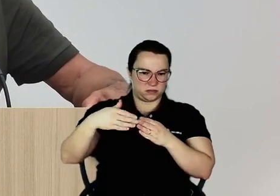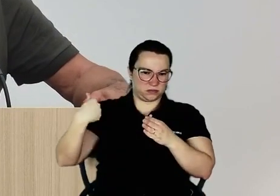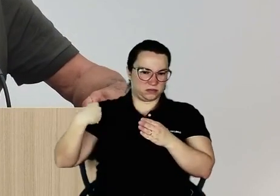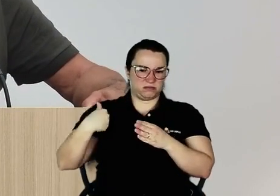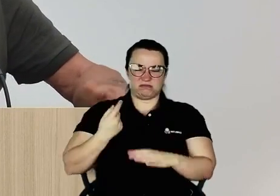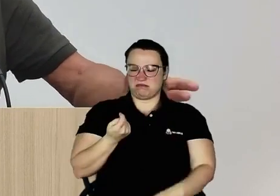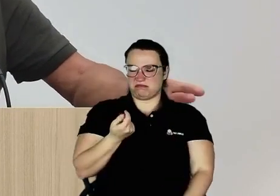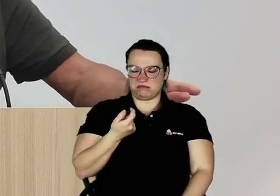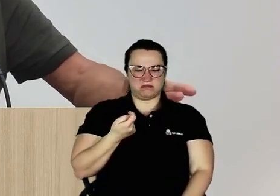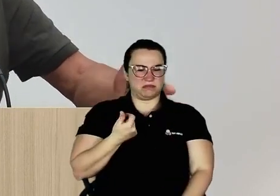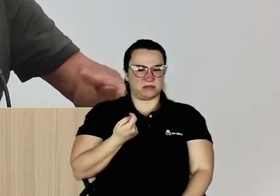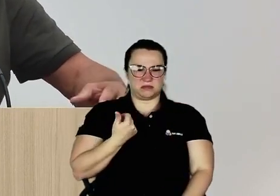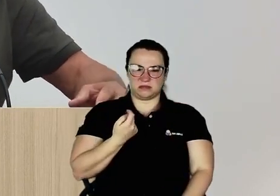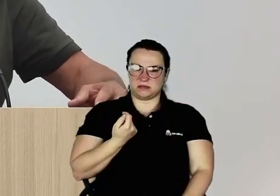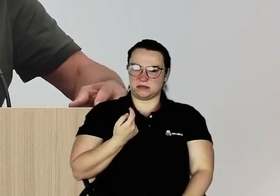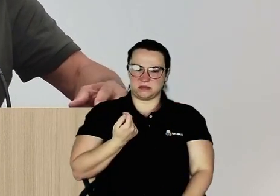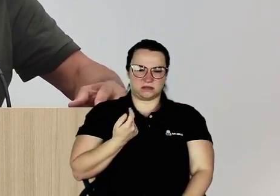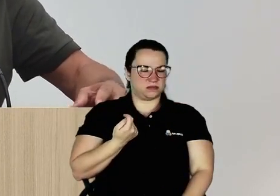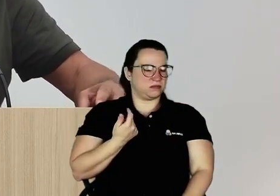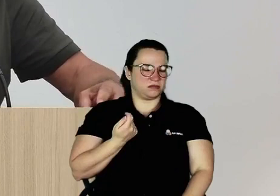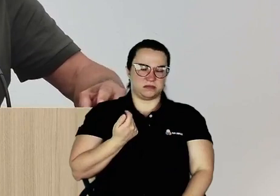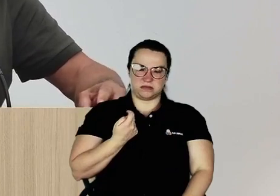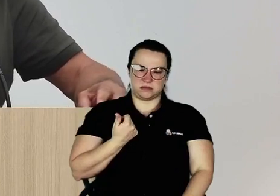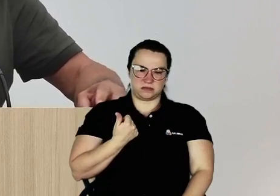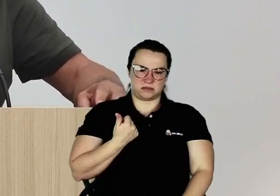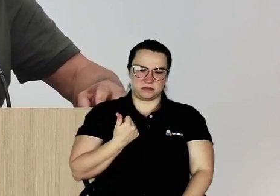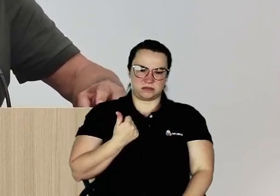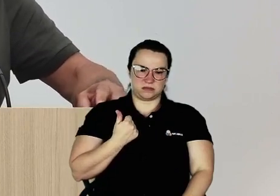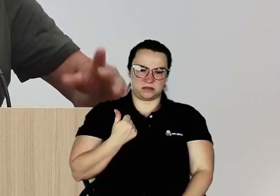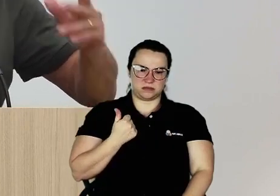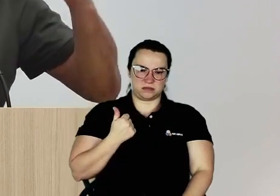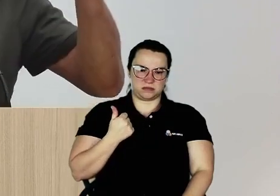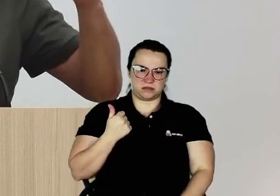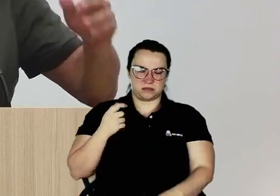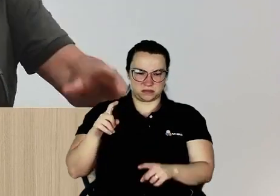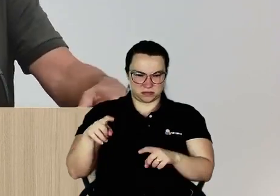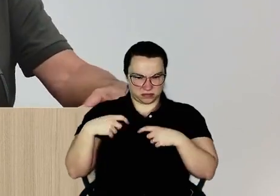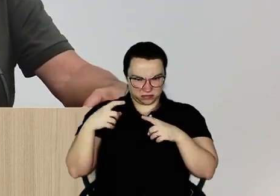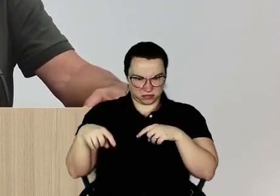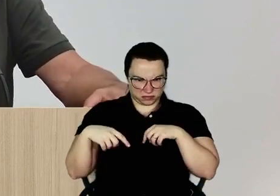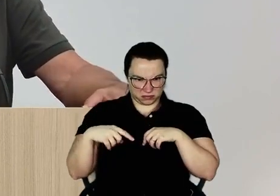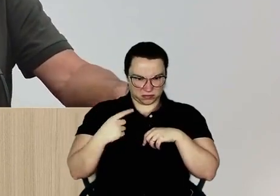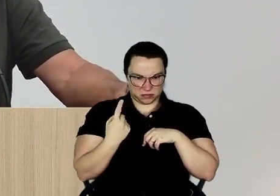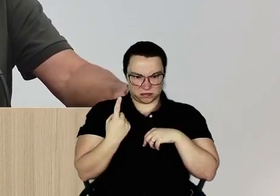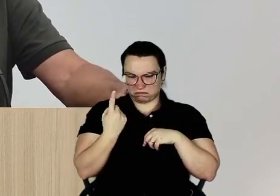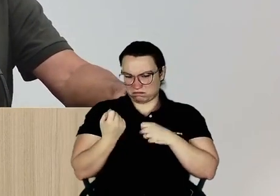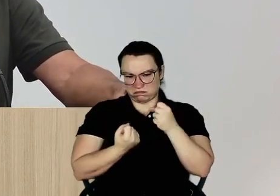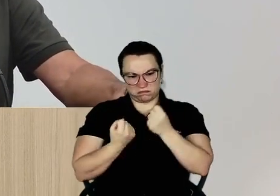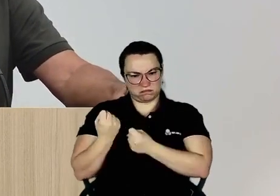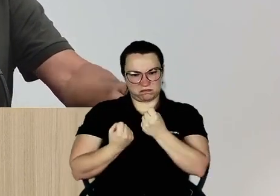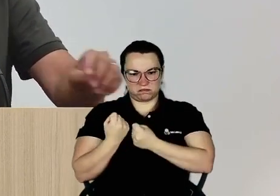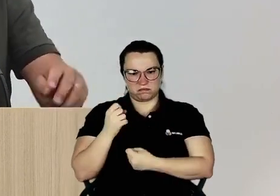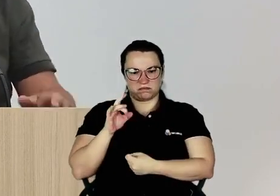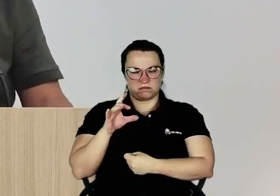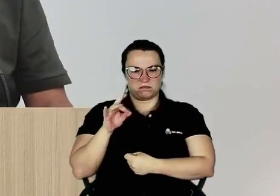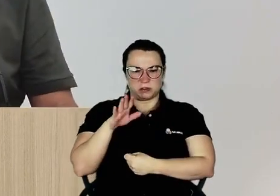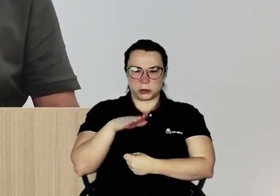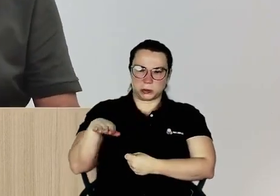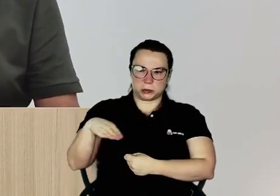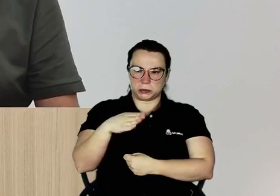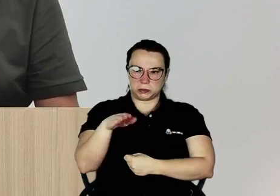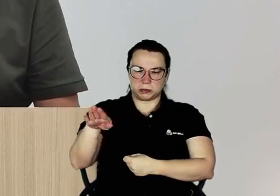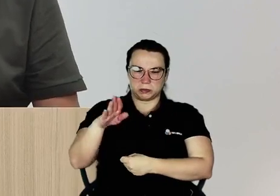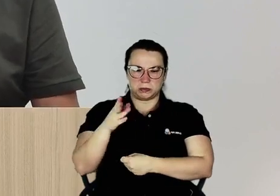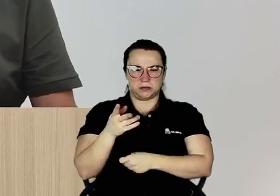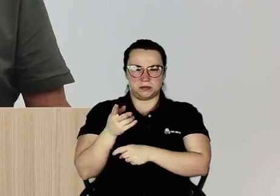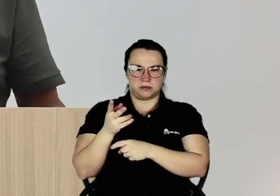Muito pouco. Vejam bem, a Patrulha Rural, até onde me informei, ela tem uma viatura para fazer todo esse trabalho na